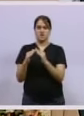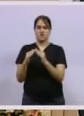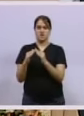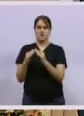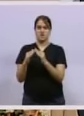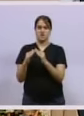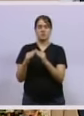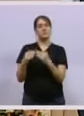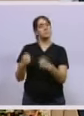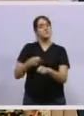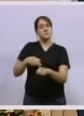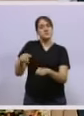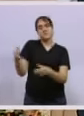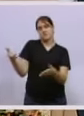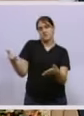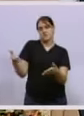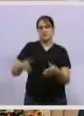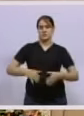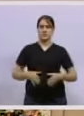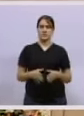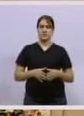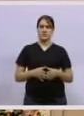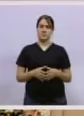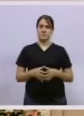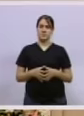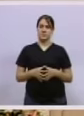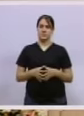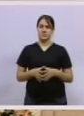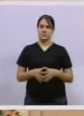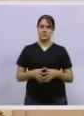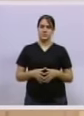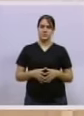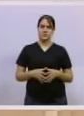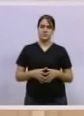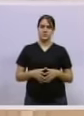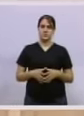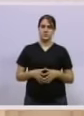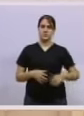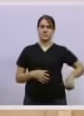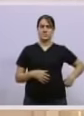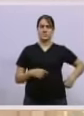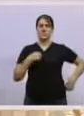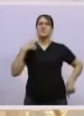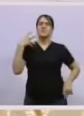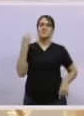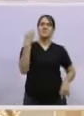que ir? Quem dera. O tanto que eu viajo, que eu mais queria chegar sem ter que ir.